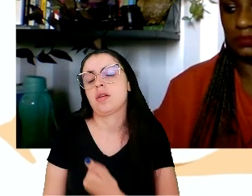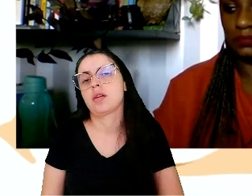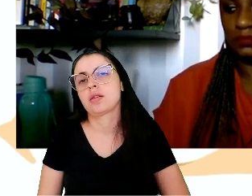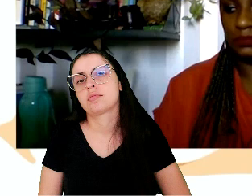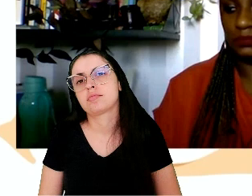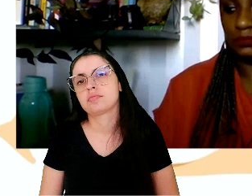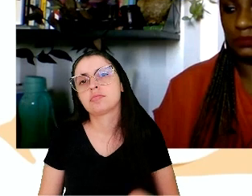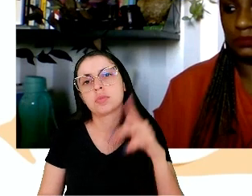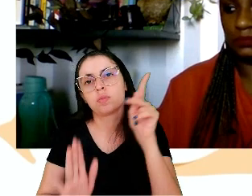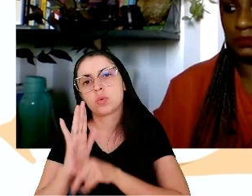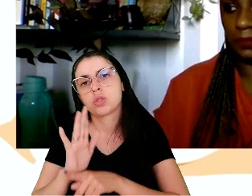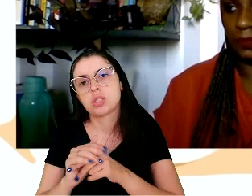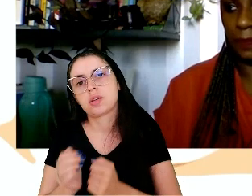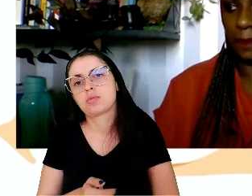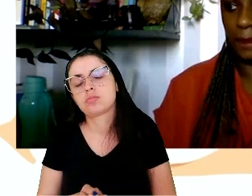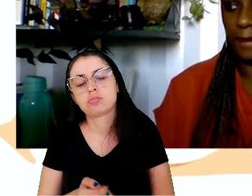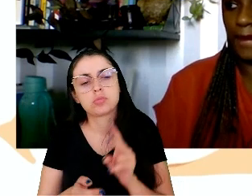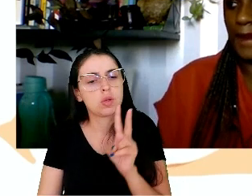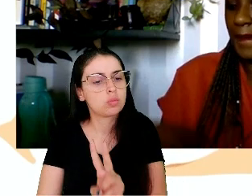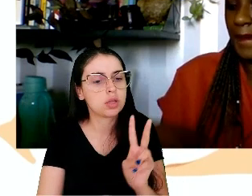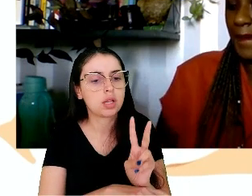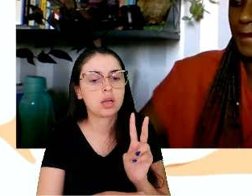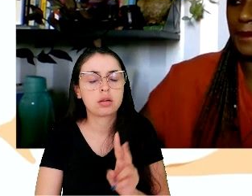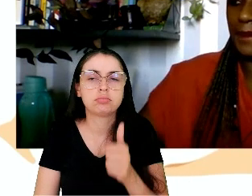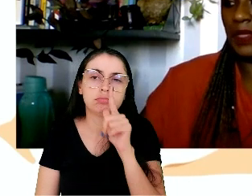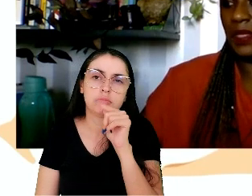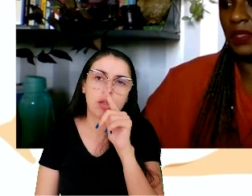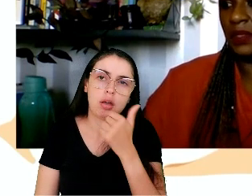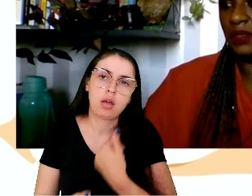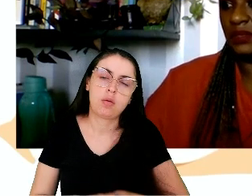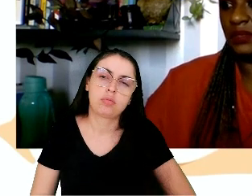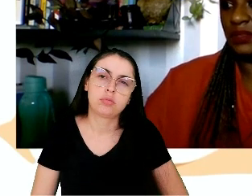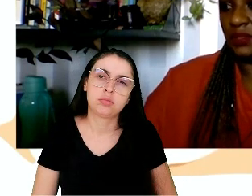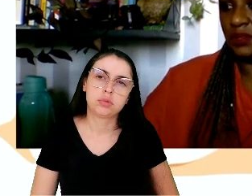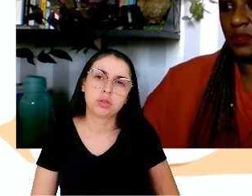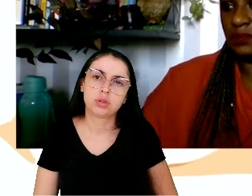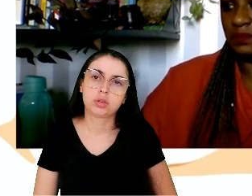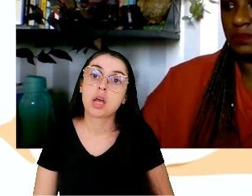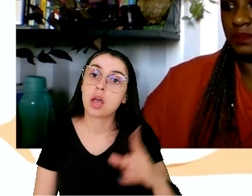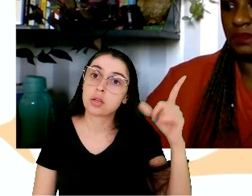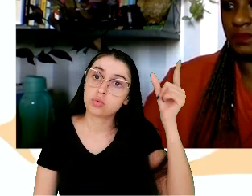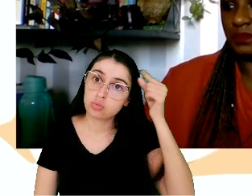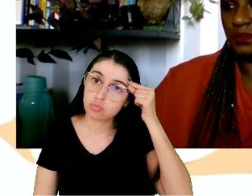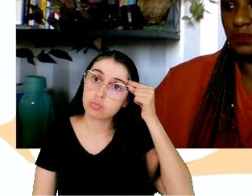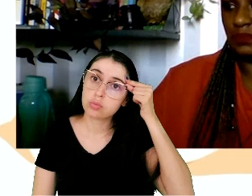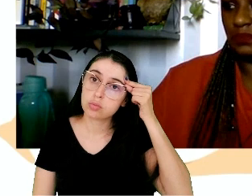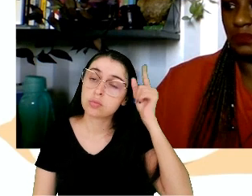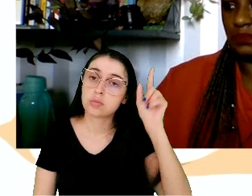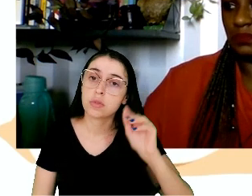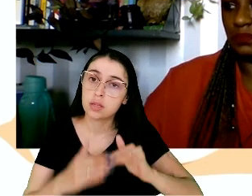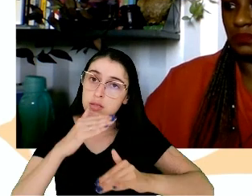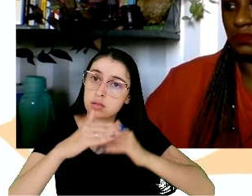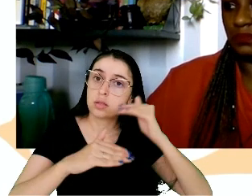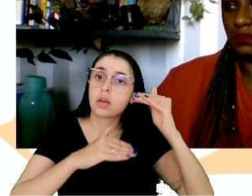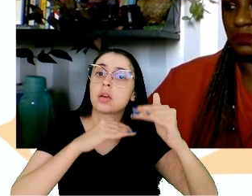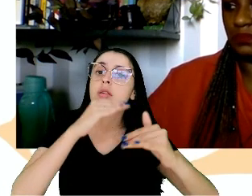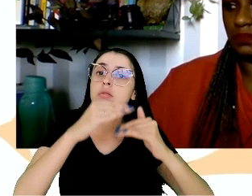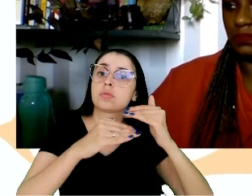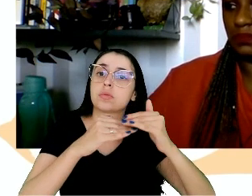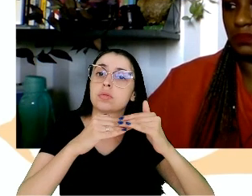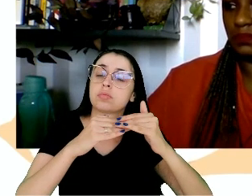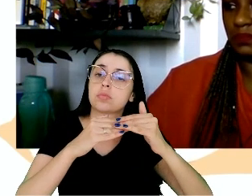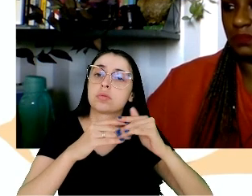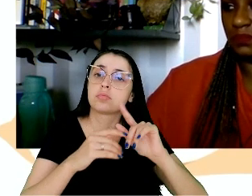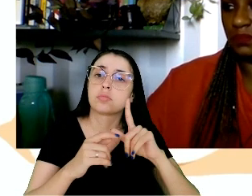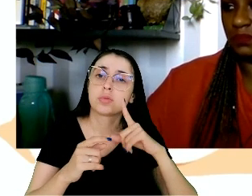aí um monitoramento da qualidade da água, para nos trazer consciência e incentivo aí para esse grave